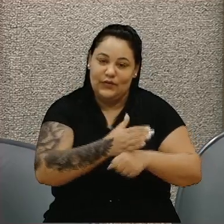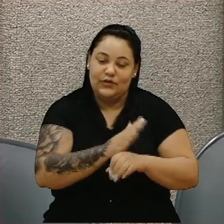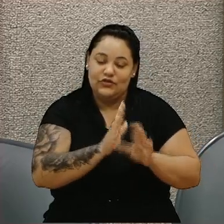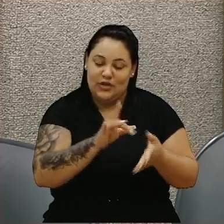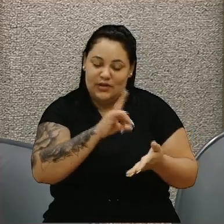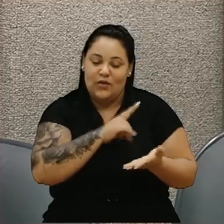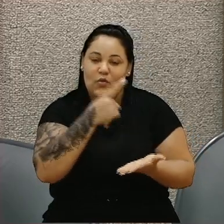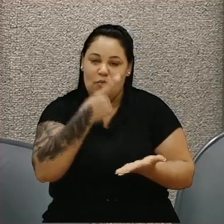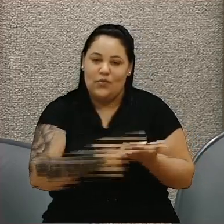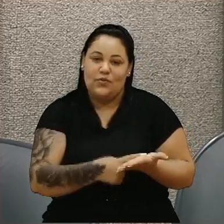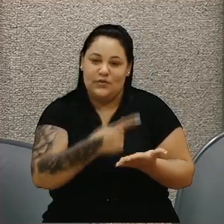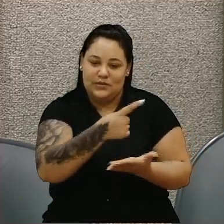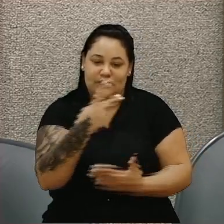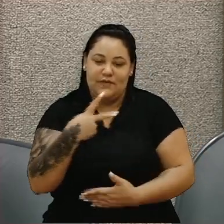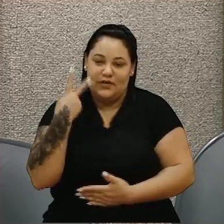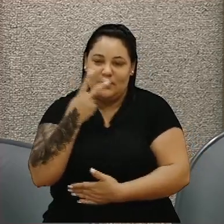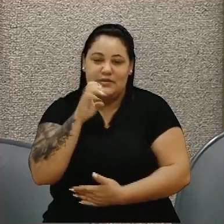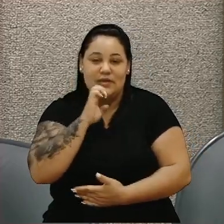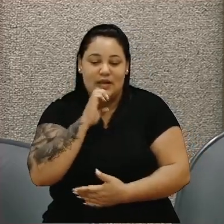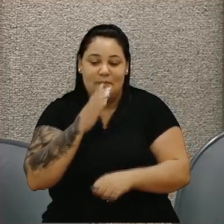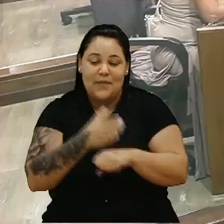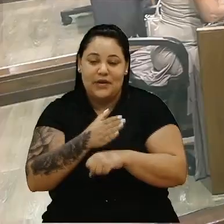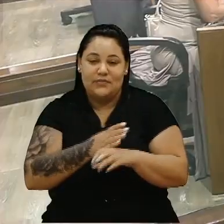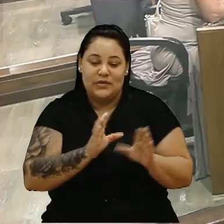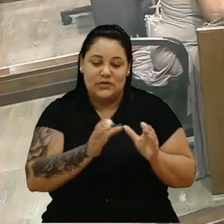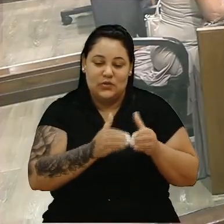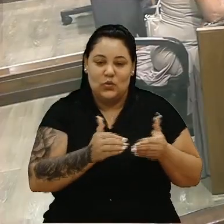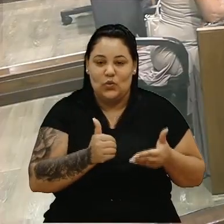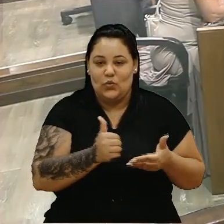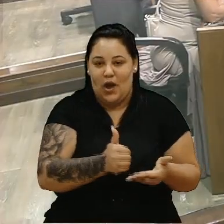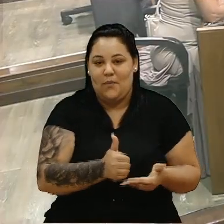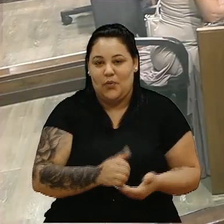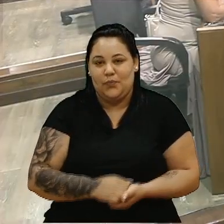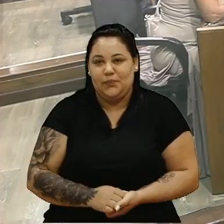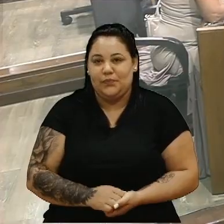compromisso, vereador Estela, de participar dessa frente. Obrigado, vereador.